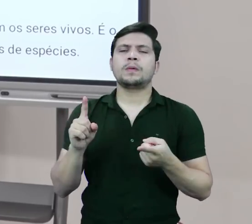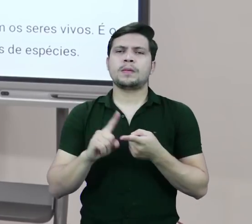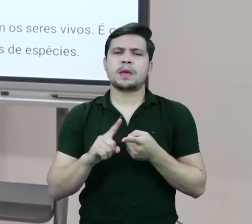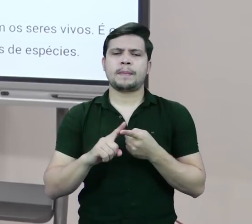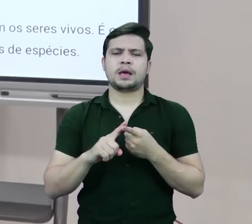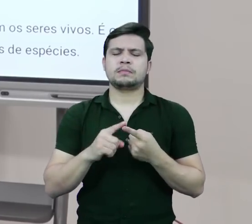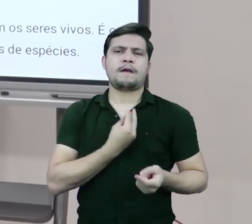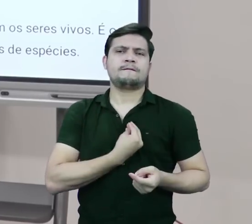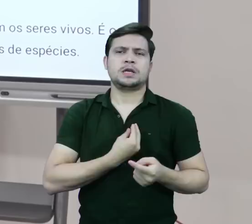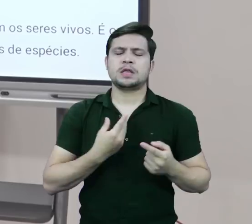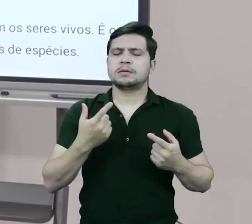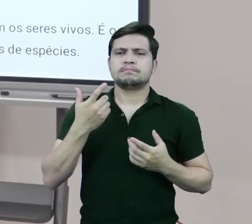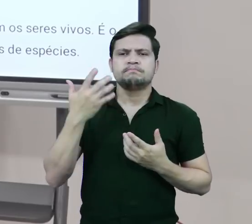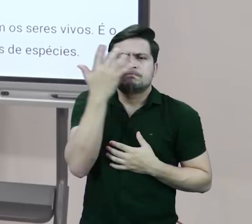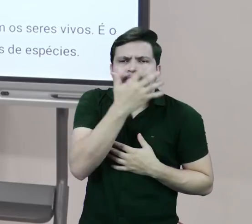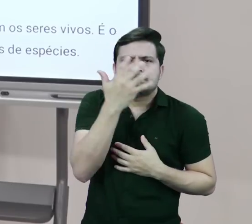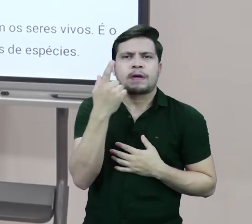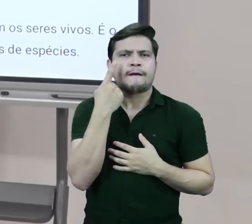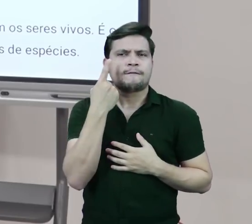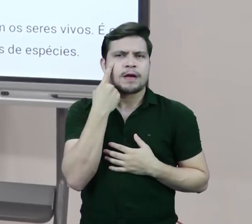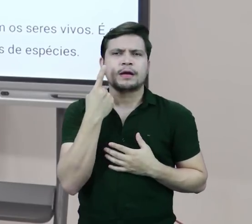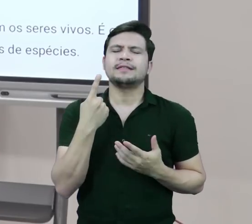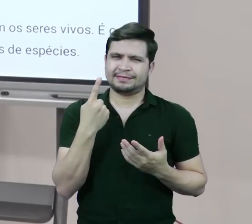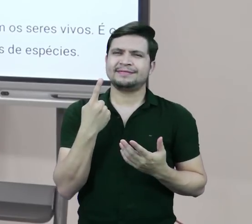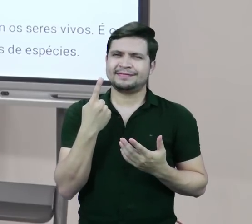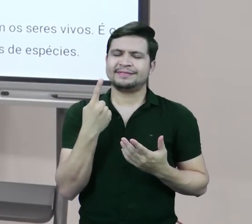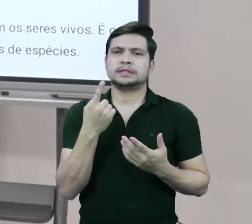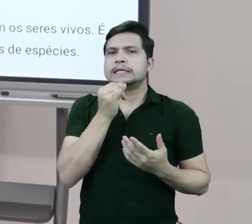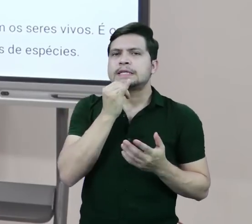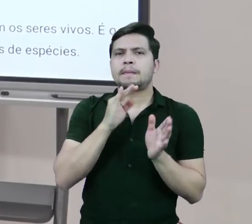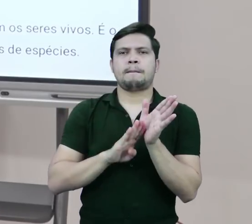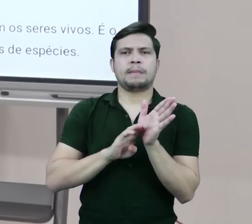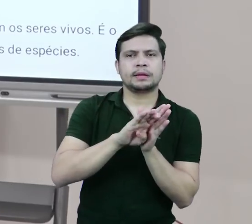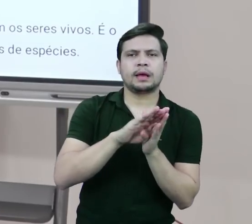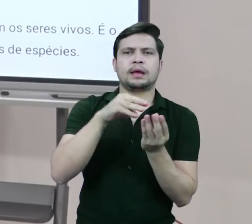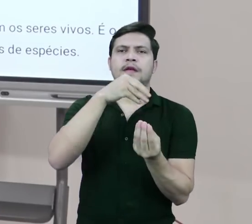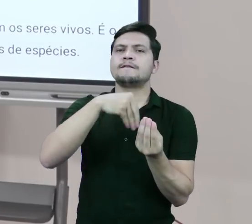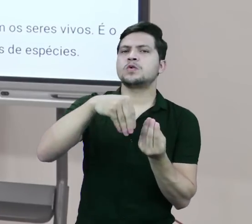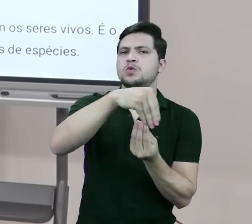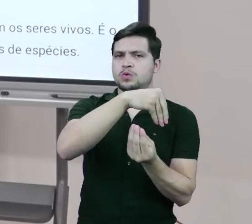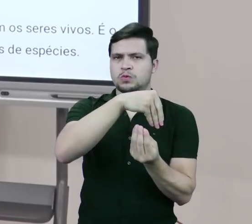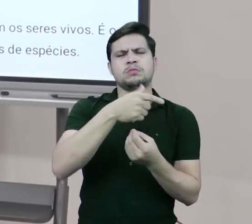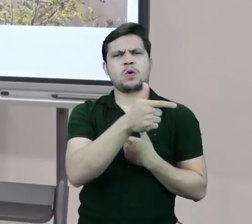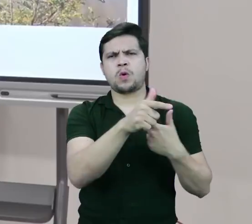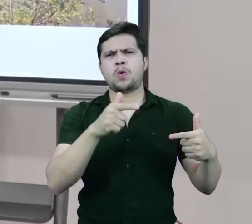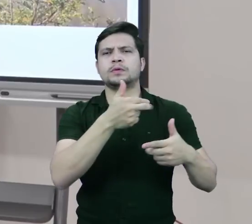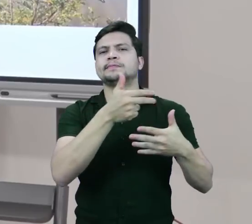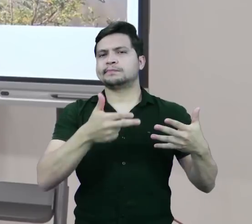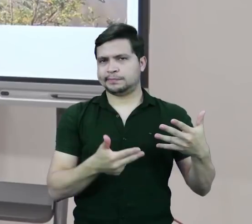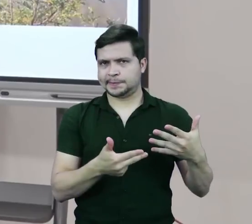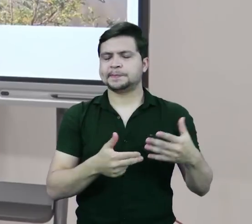vida microscópicas, né? Como bactérias, fungos, né? Outras espécies aí viventes,